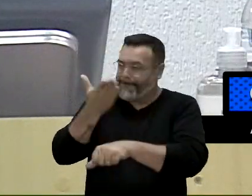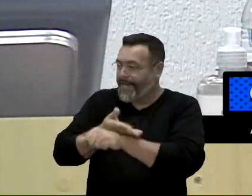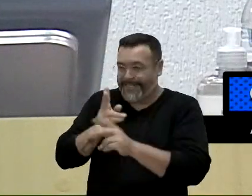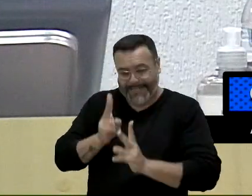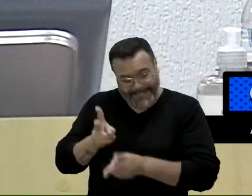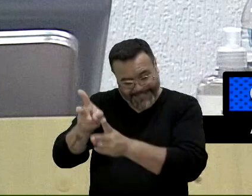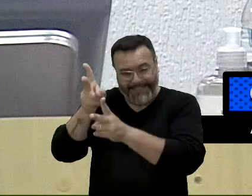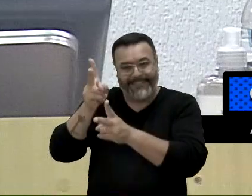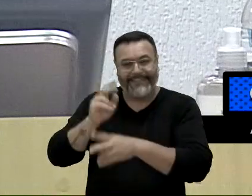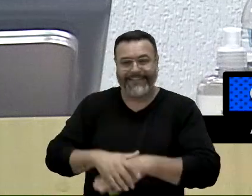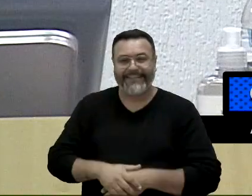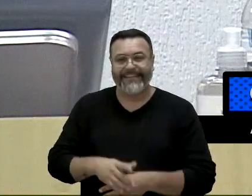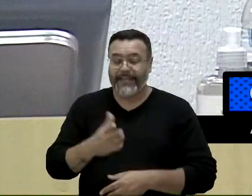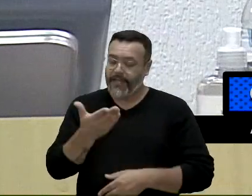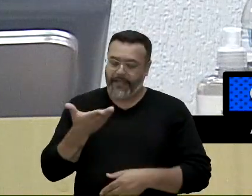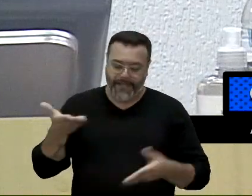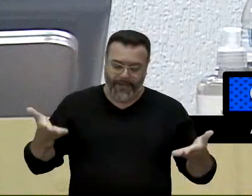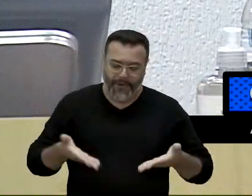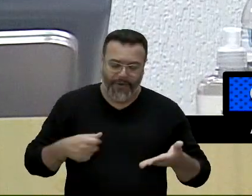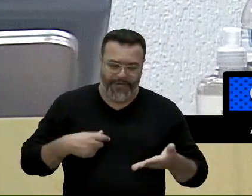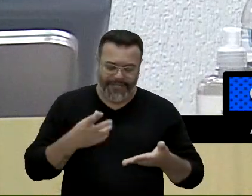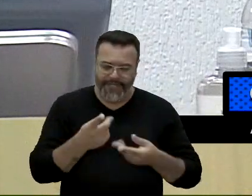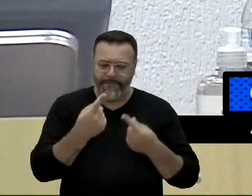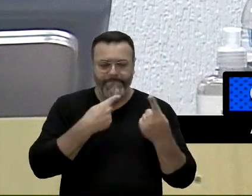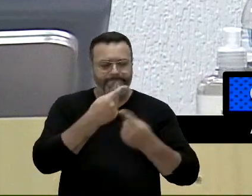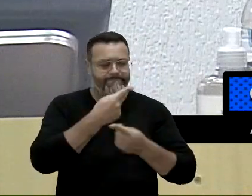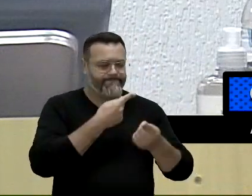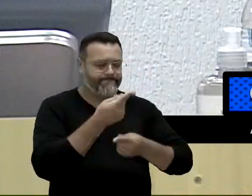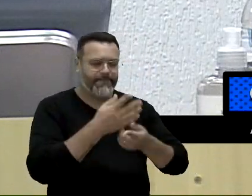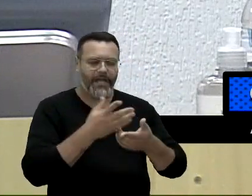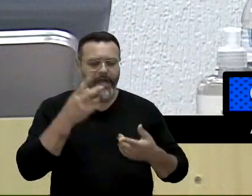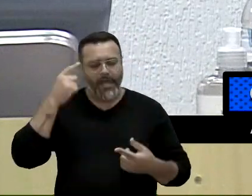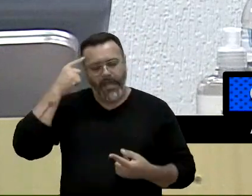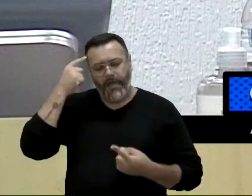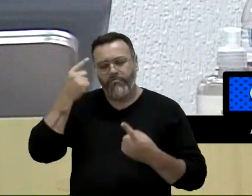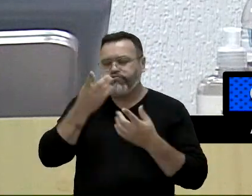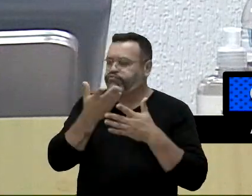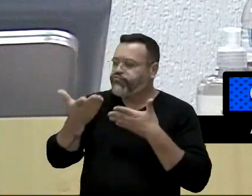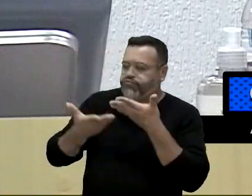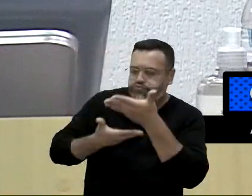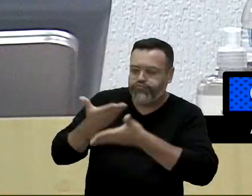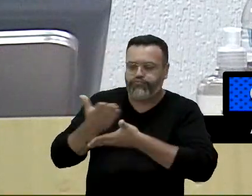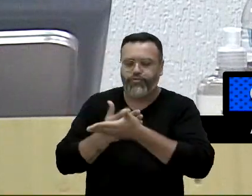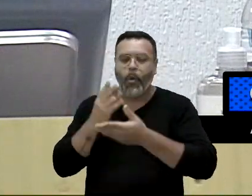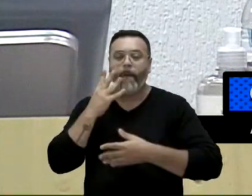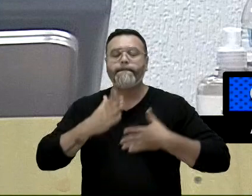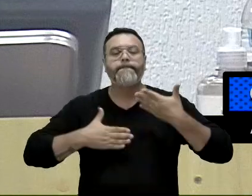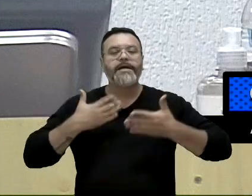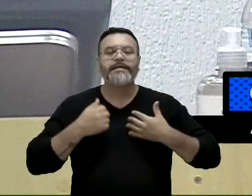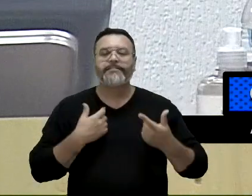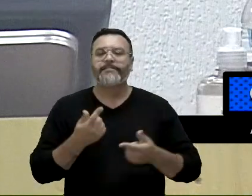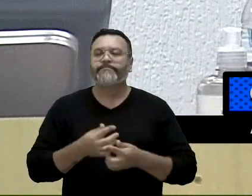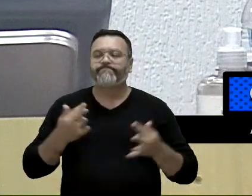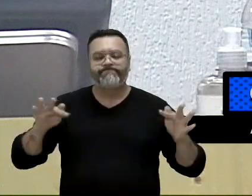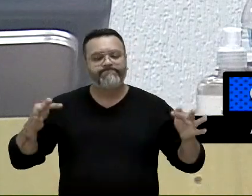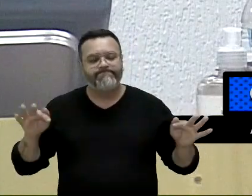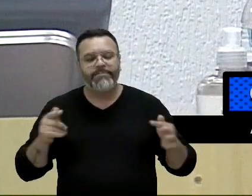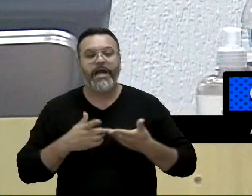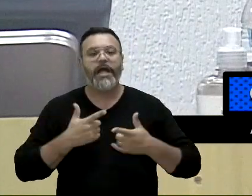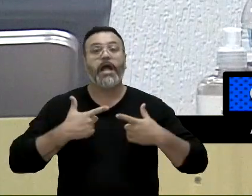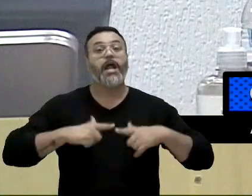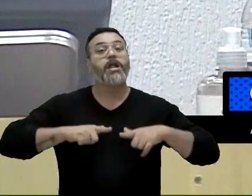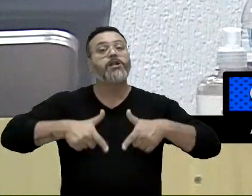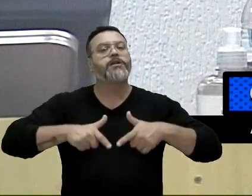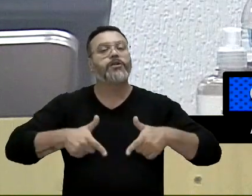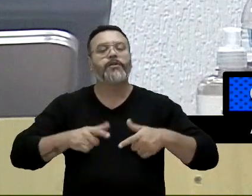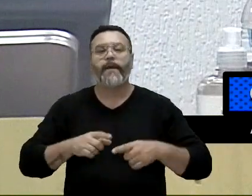estou aqui para a gente dividir ideias, para a gente dividir opiniões, compartilhar as nossas alegrias, as nossas dores, as nossas lutas e principalmente